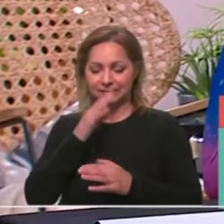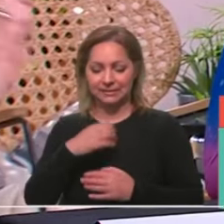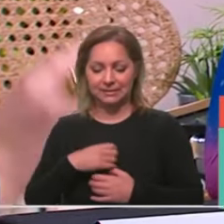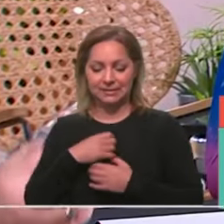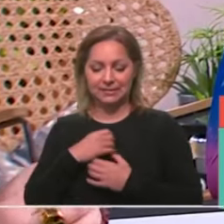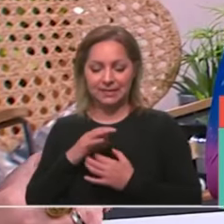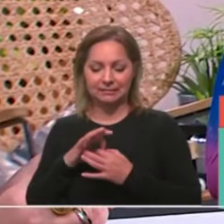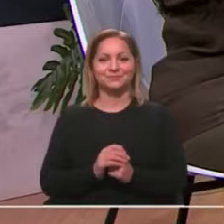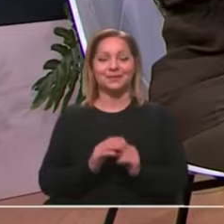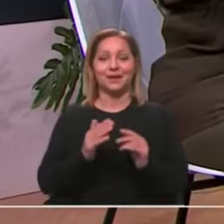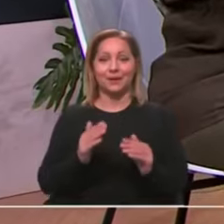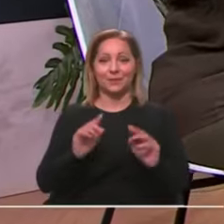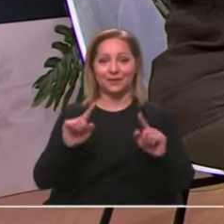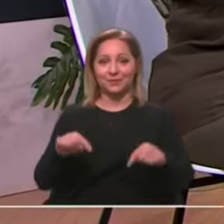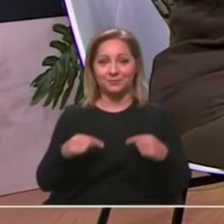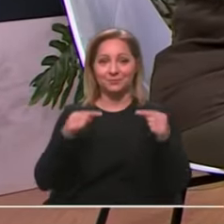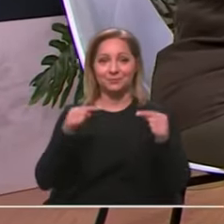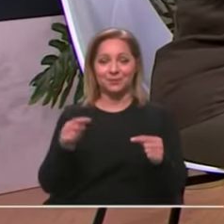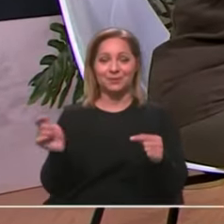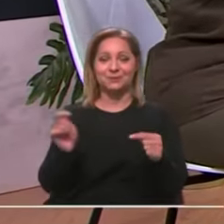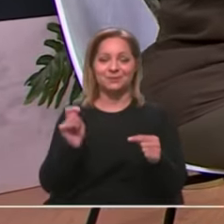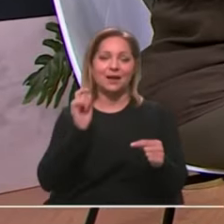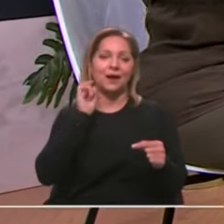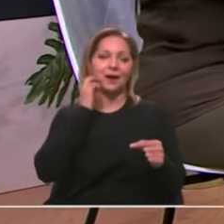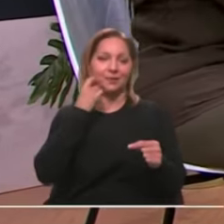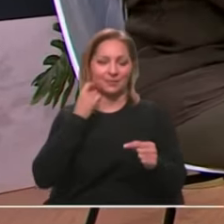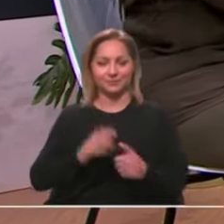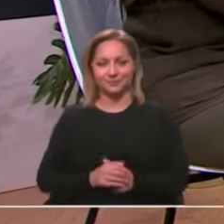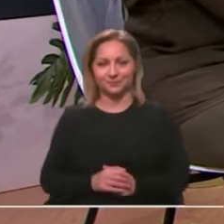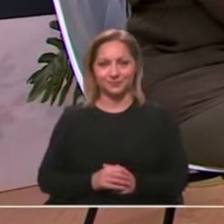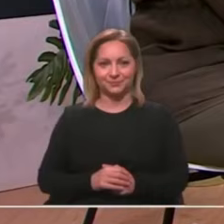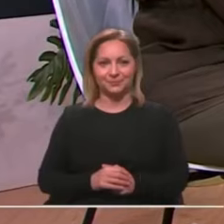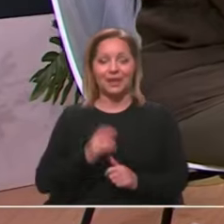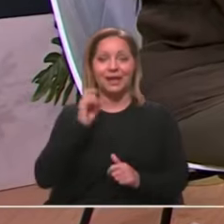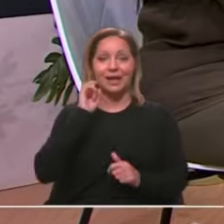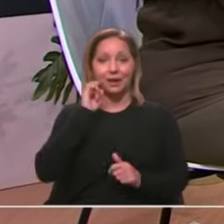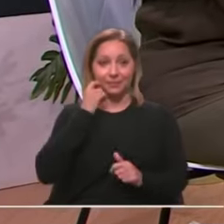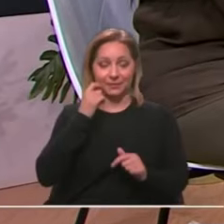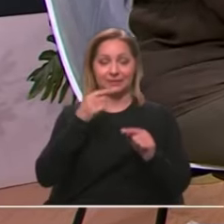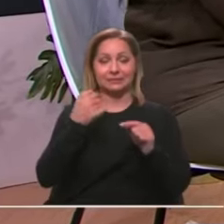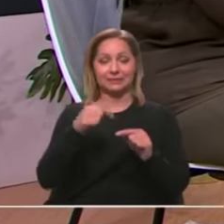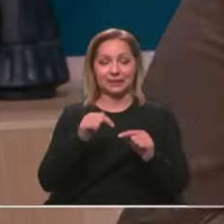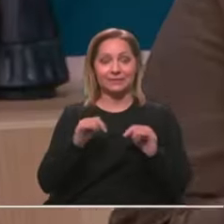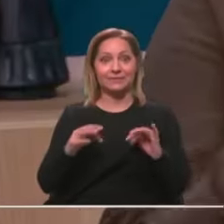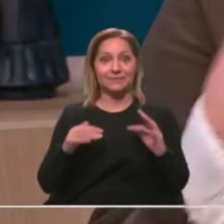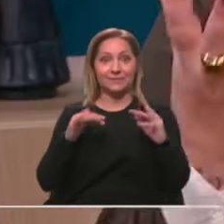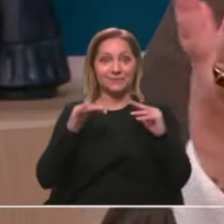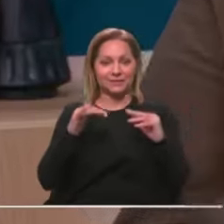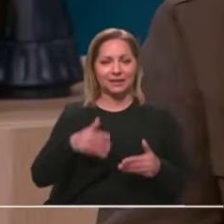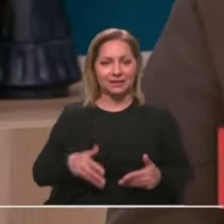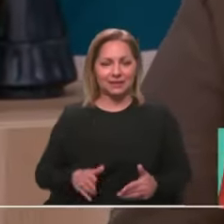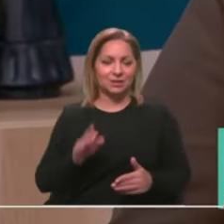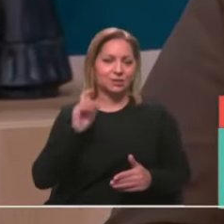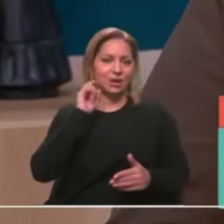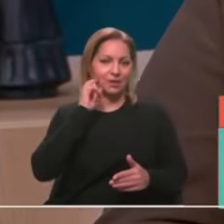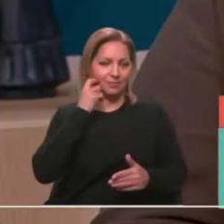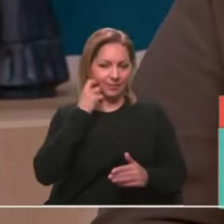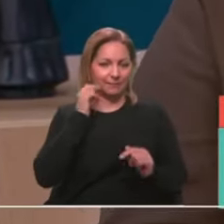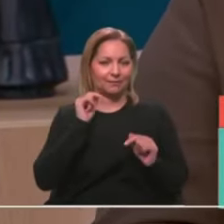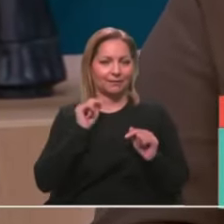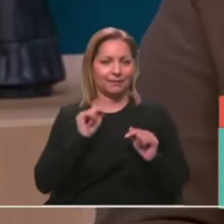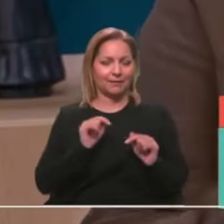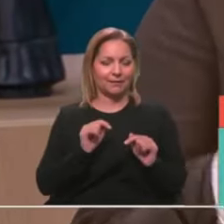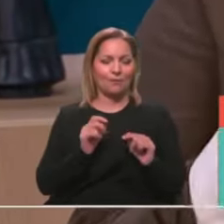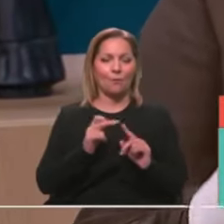harmonia, não vai avançar. Agora vamos para Abril. Vamos lá, Abril. Abril vai estar numa vibração de 3, será um ano